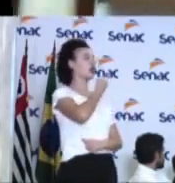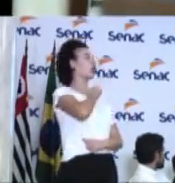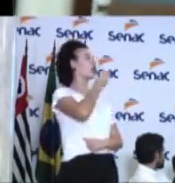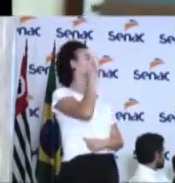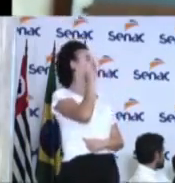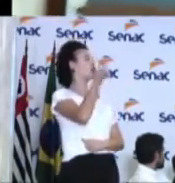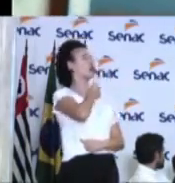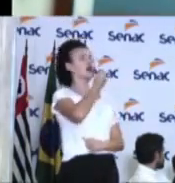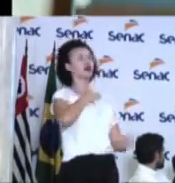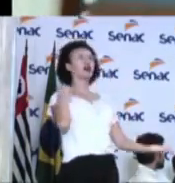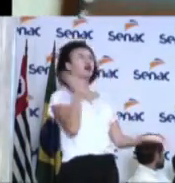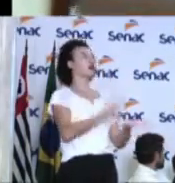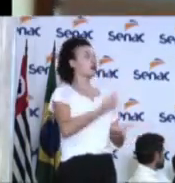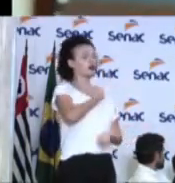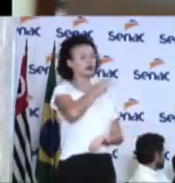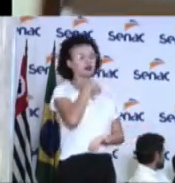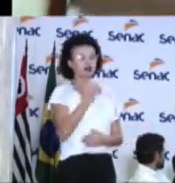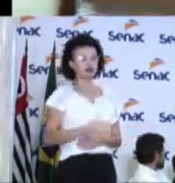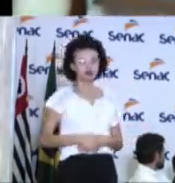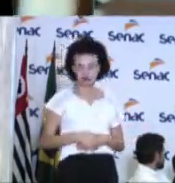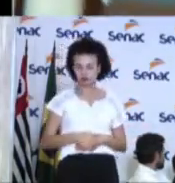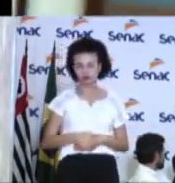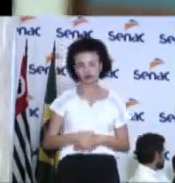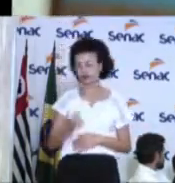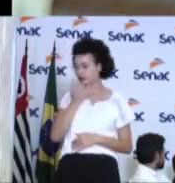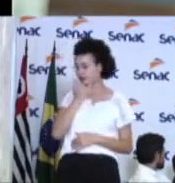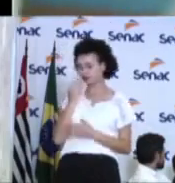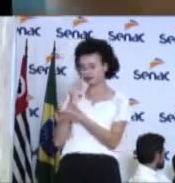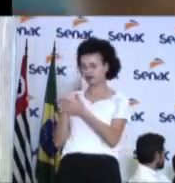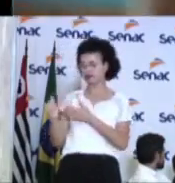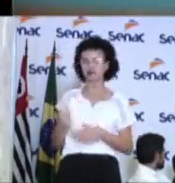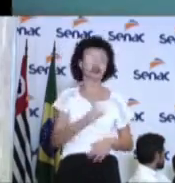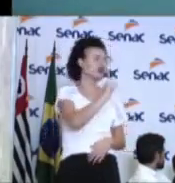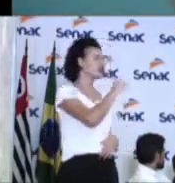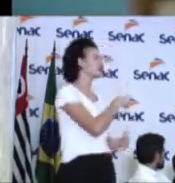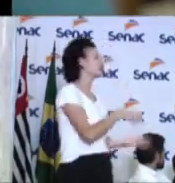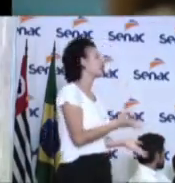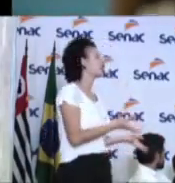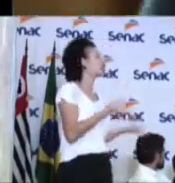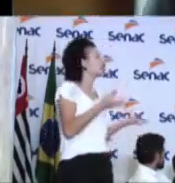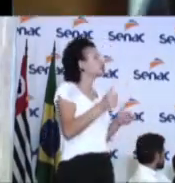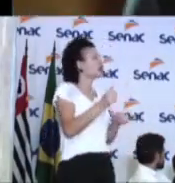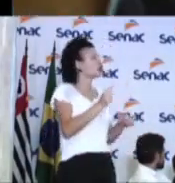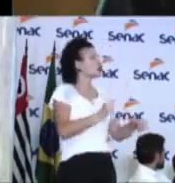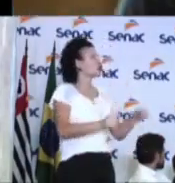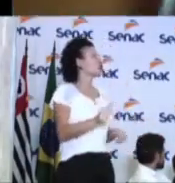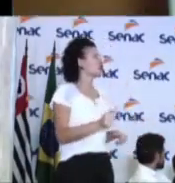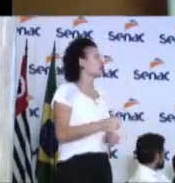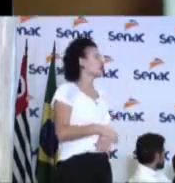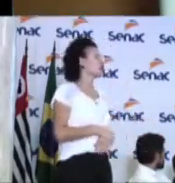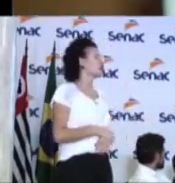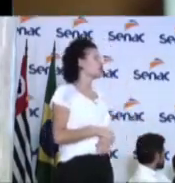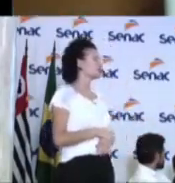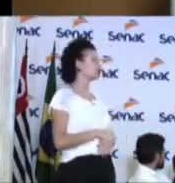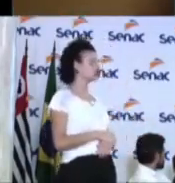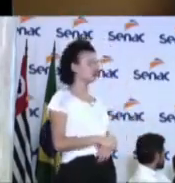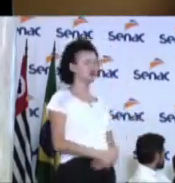resto da minha vida do que... Desculpe, as duplas estão formadas. Sim, sim, é porque eu só queria trocar com...